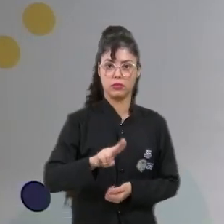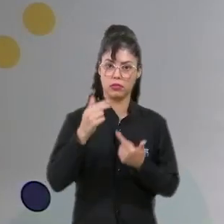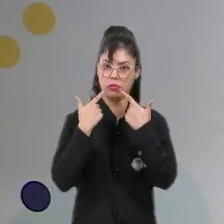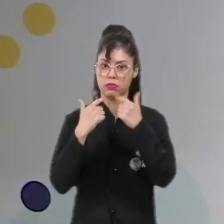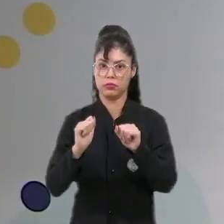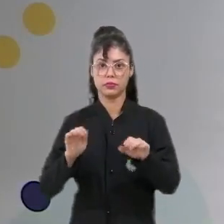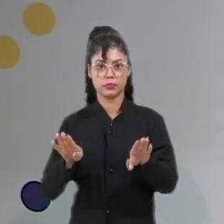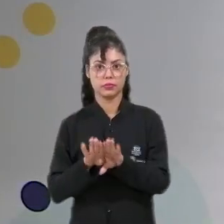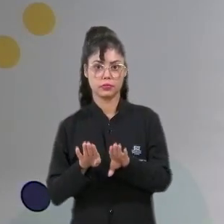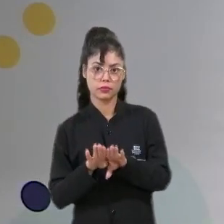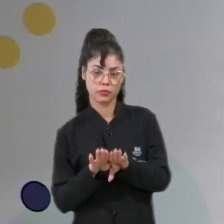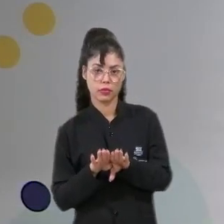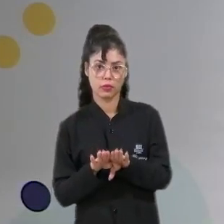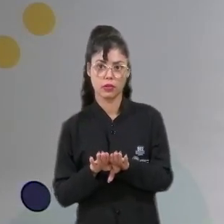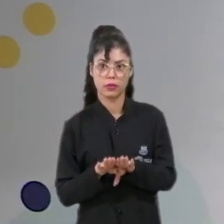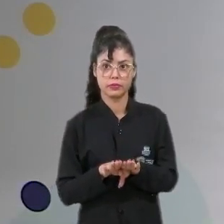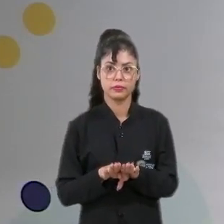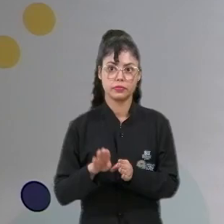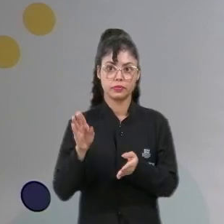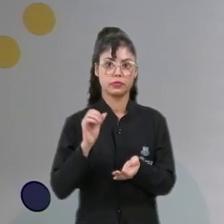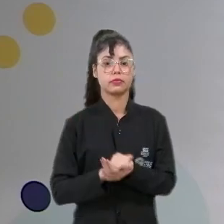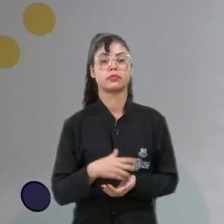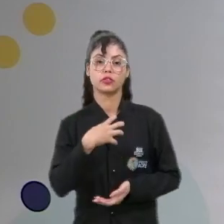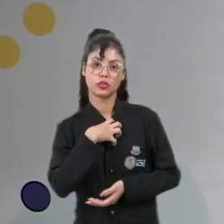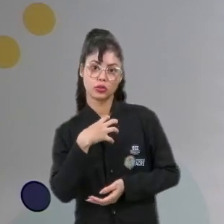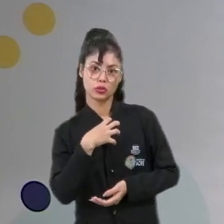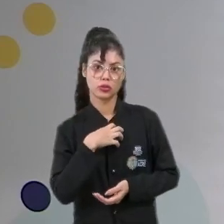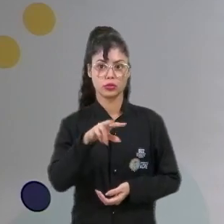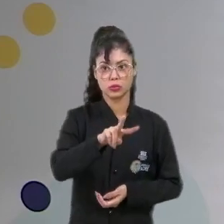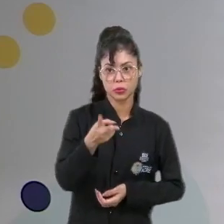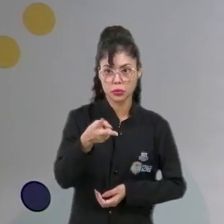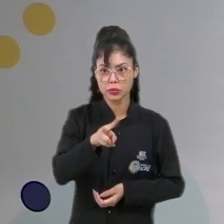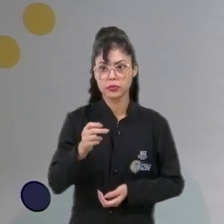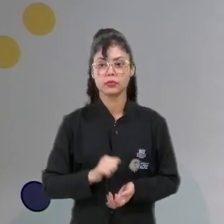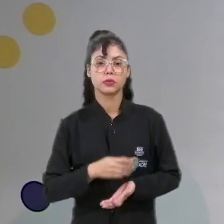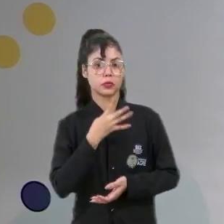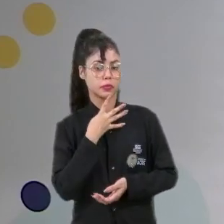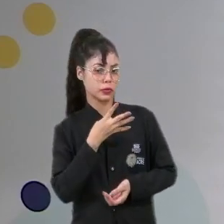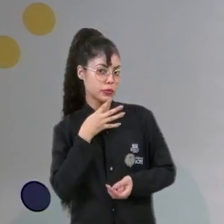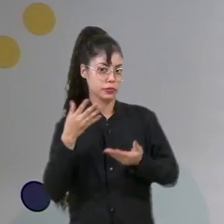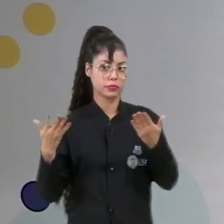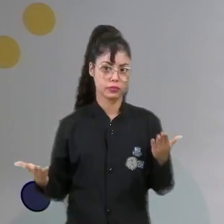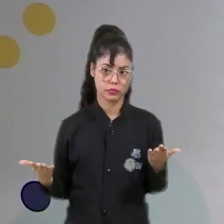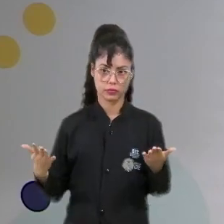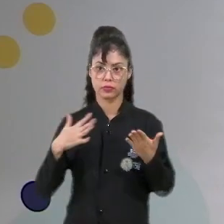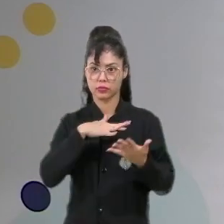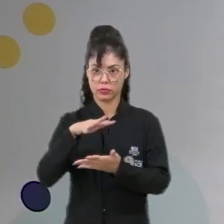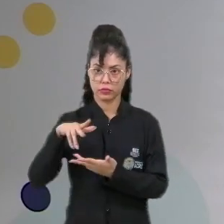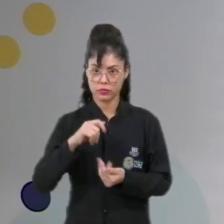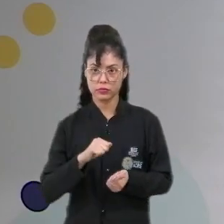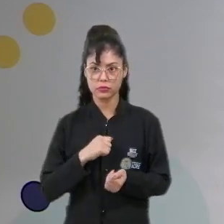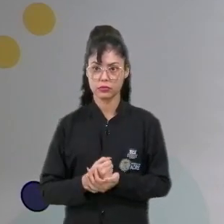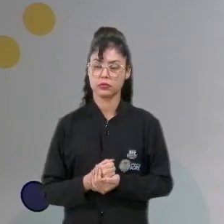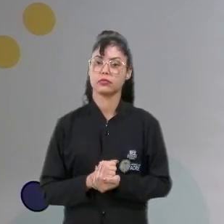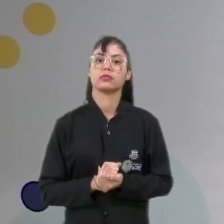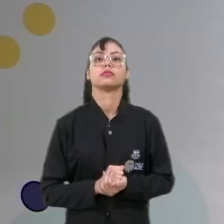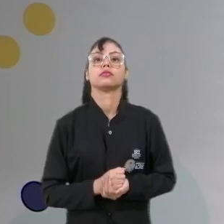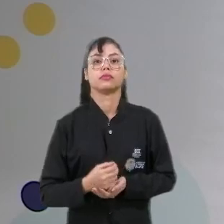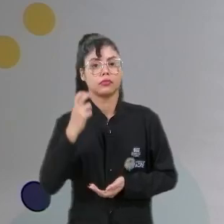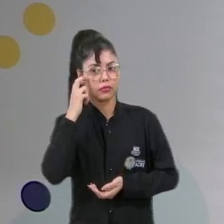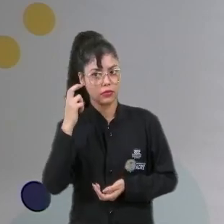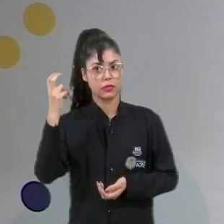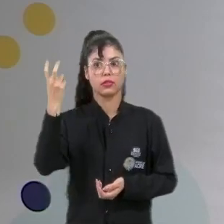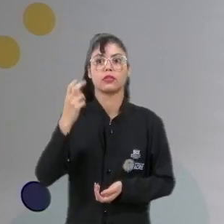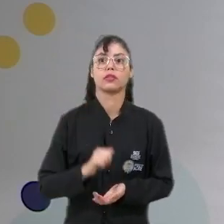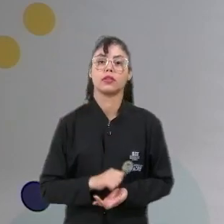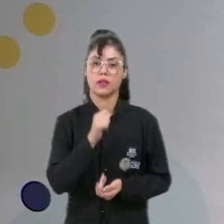linguagem conotativa, ou sentido figurado, de acordo com o seu conhecimento de mundo, com o seu repertório cultural,